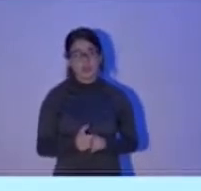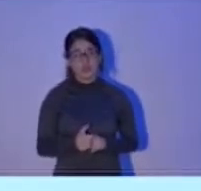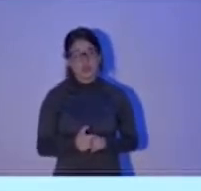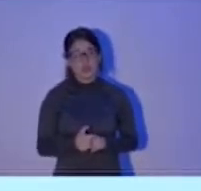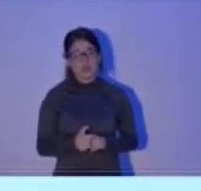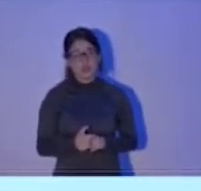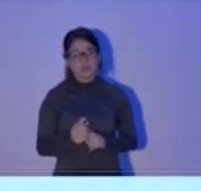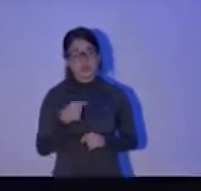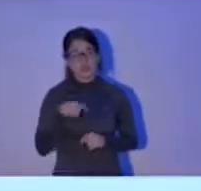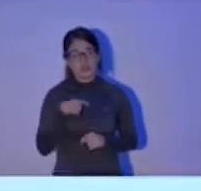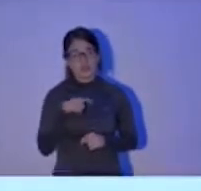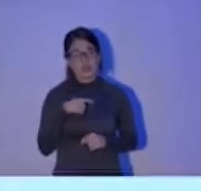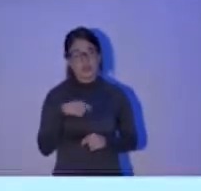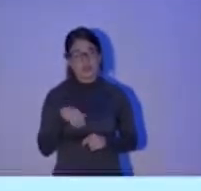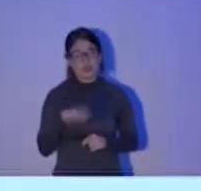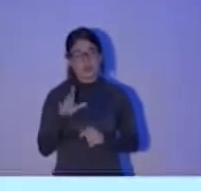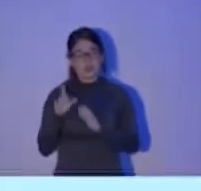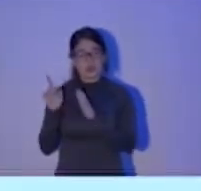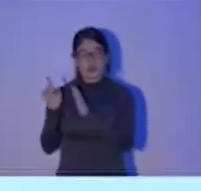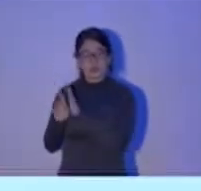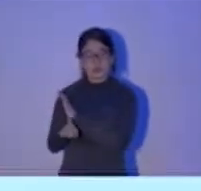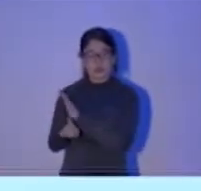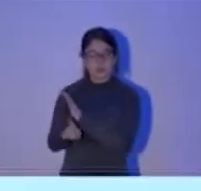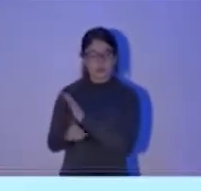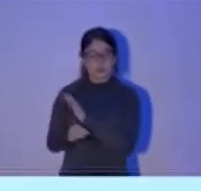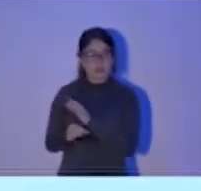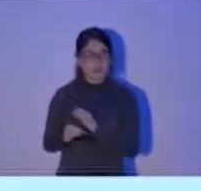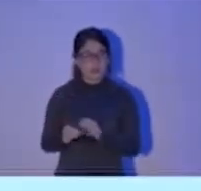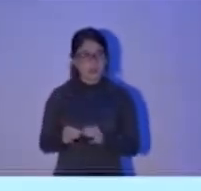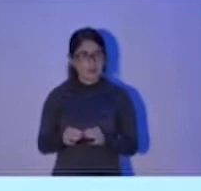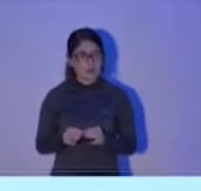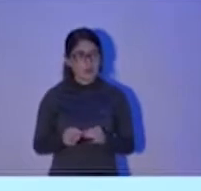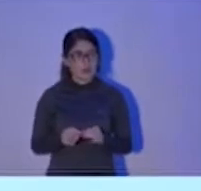umas perguntas aqui muito interessantes. Tá. A sociedade